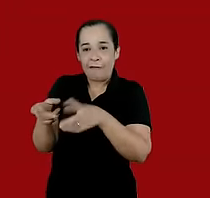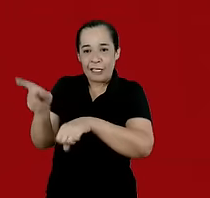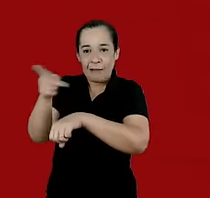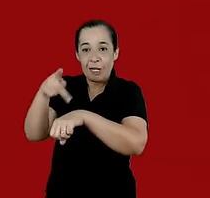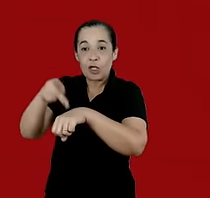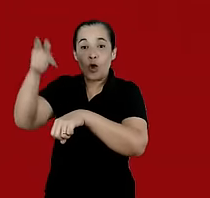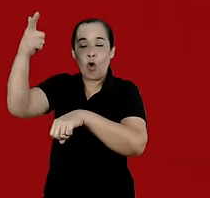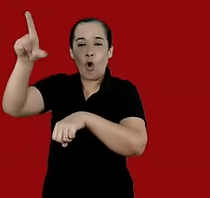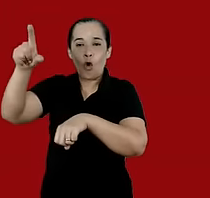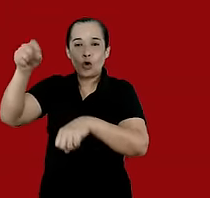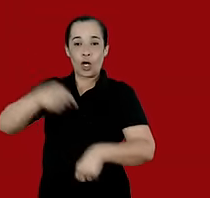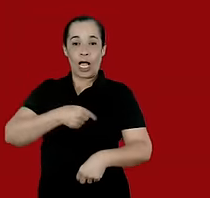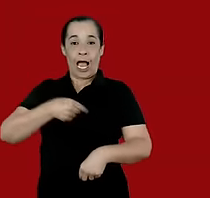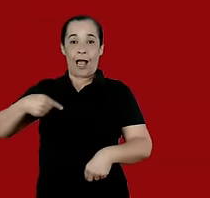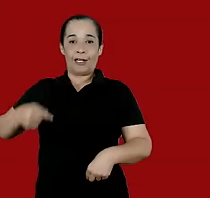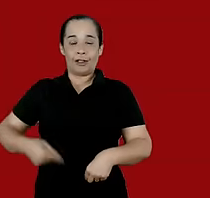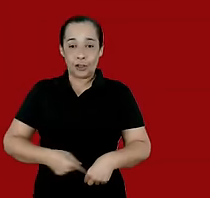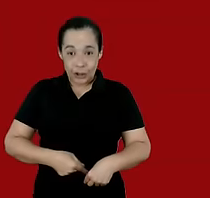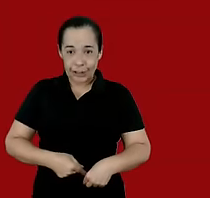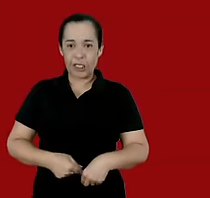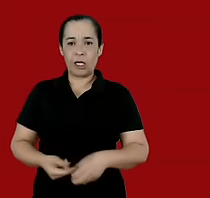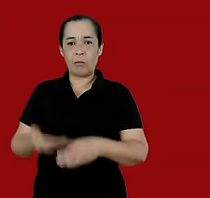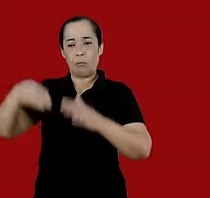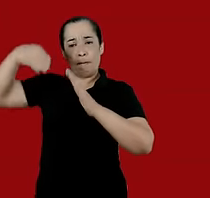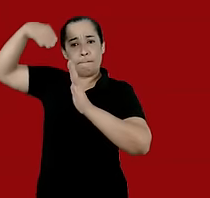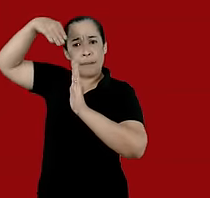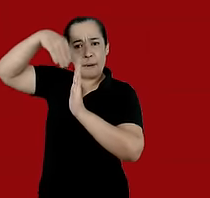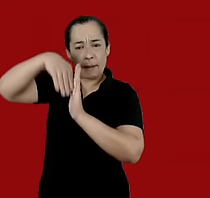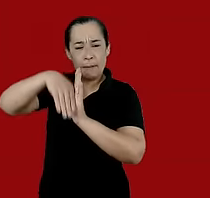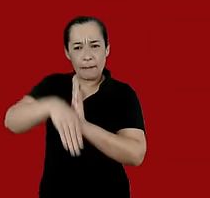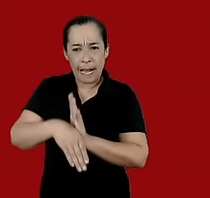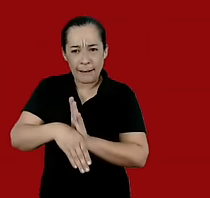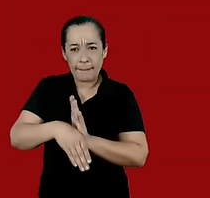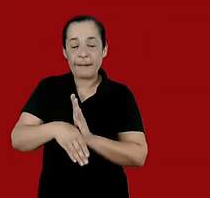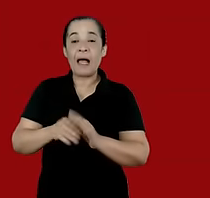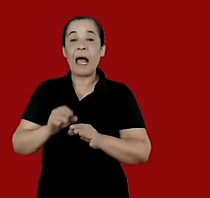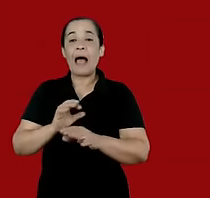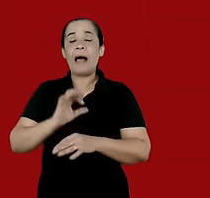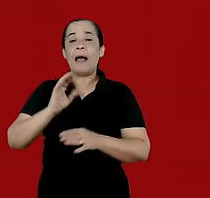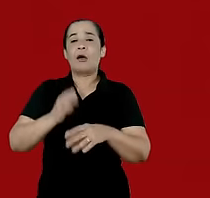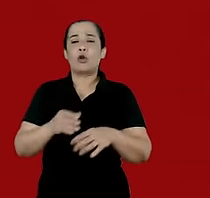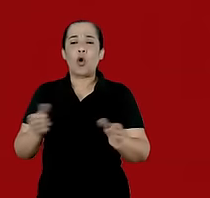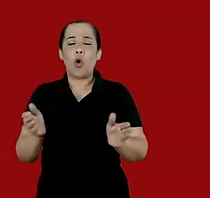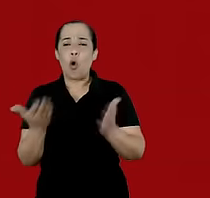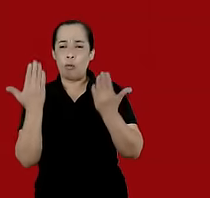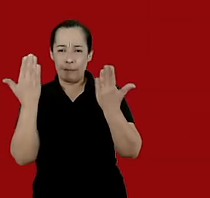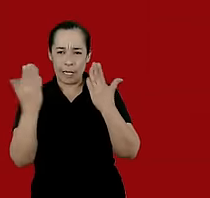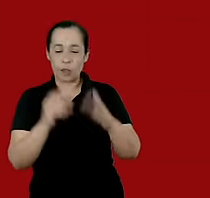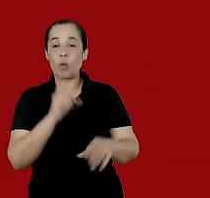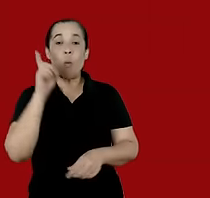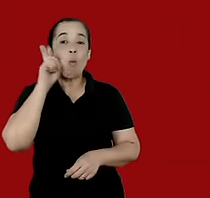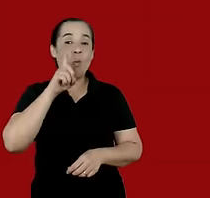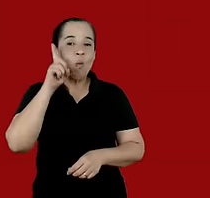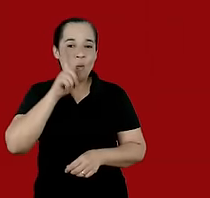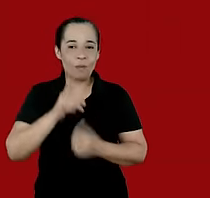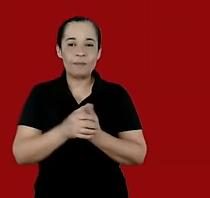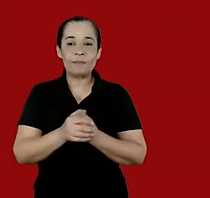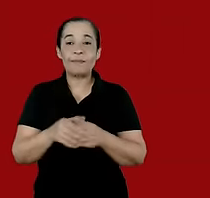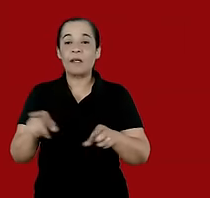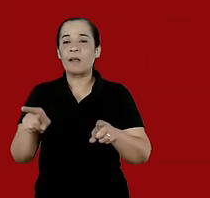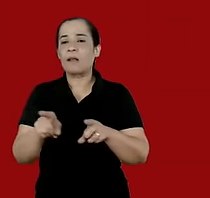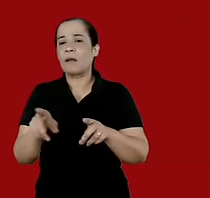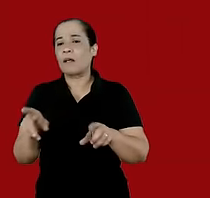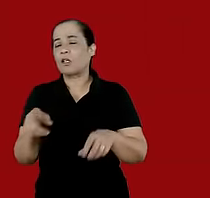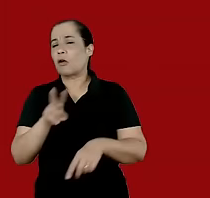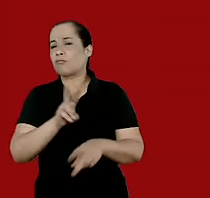aí uma queda muito grande quando a gente olha participação nas importações dos Estados Unidos e quando a gente olha um pouco o que que o que que a gente